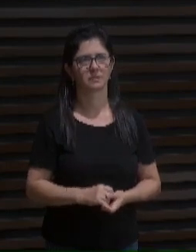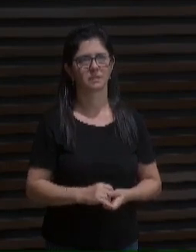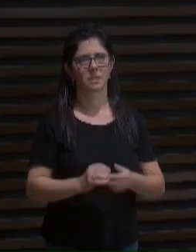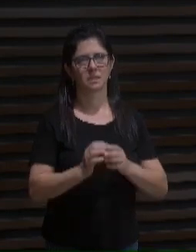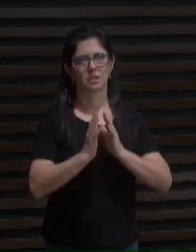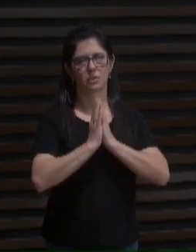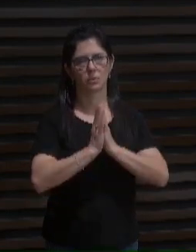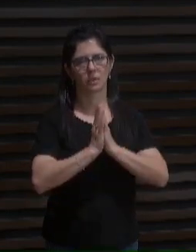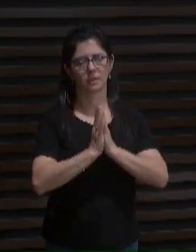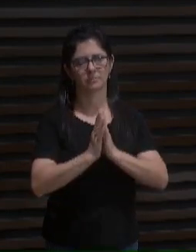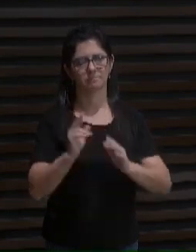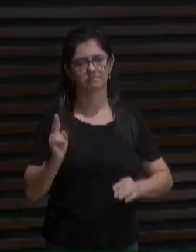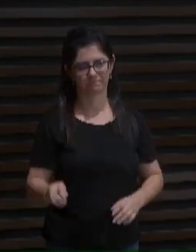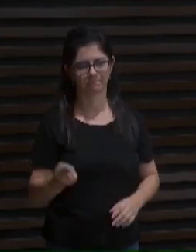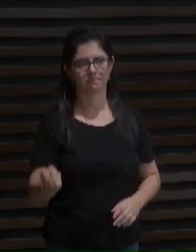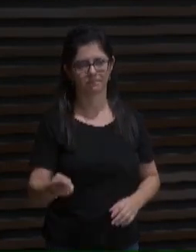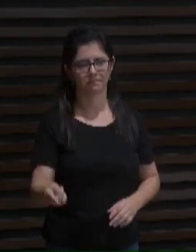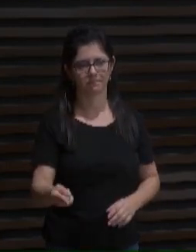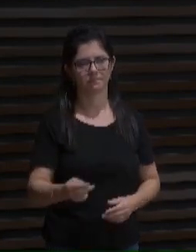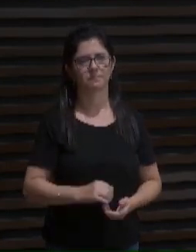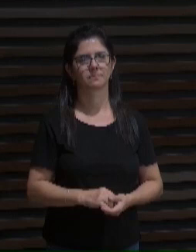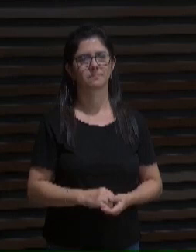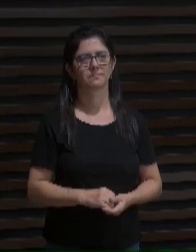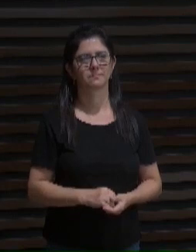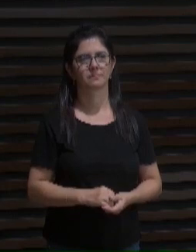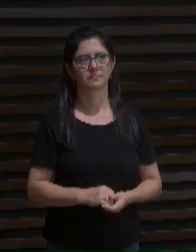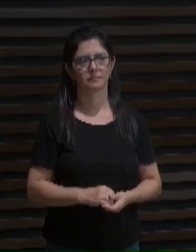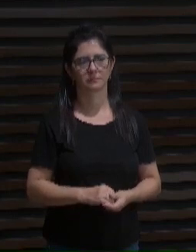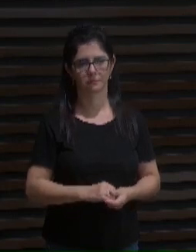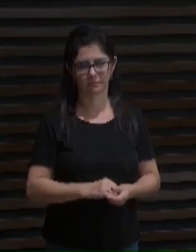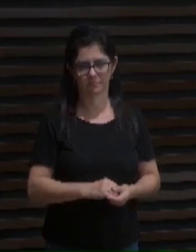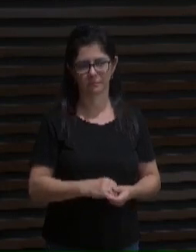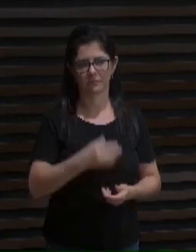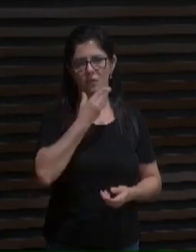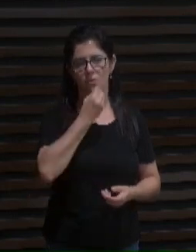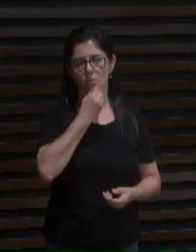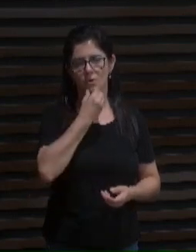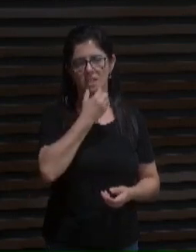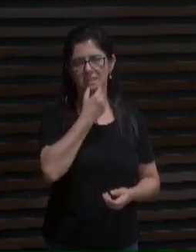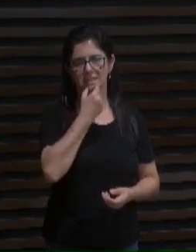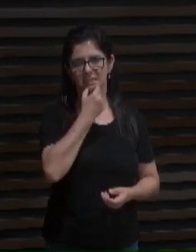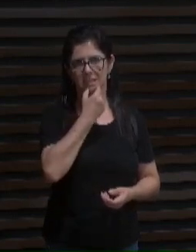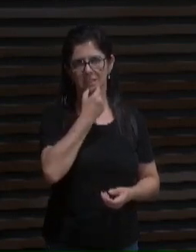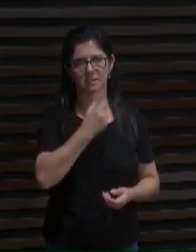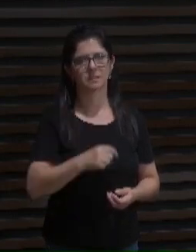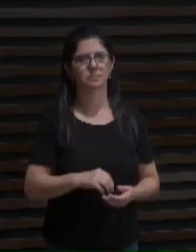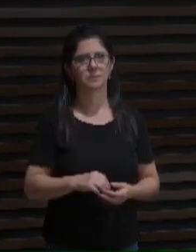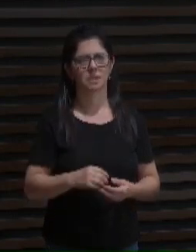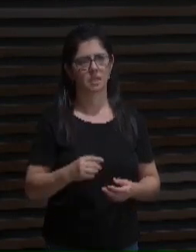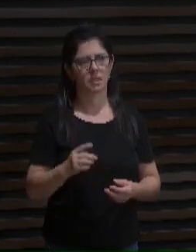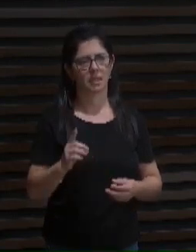Orem sem cessar, na NAA. J. E. Parker, teólogo inglês, disse, espiritualmente